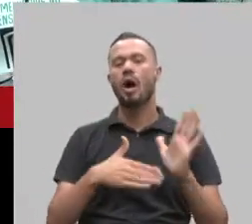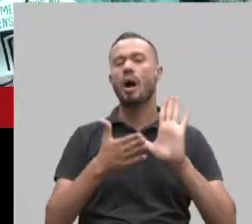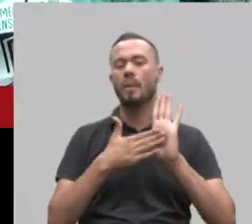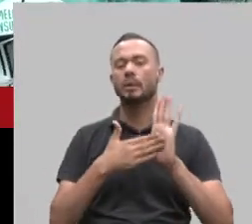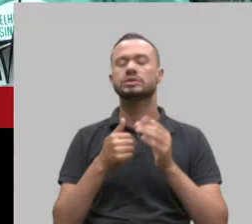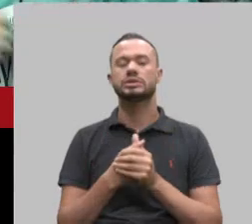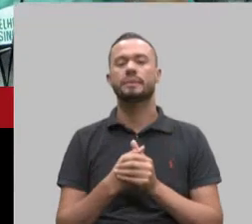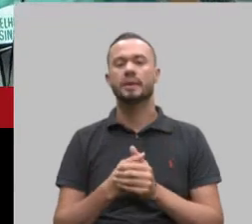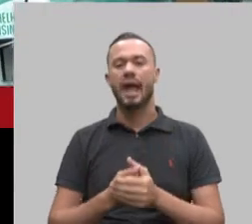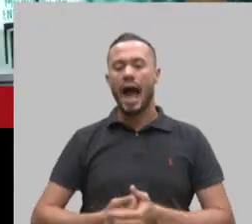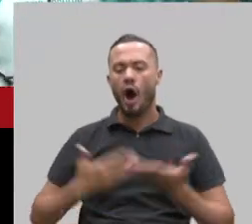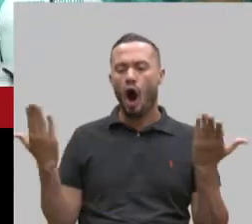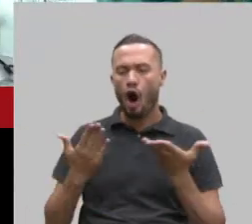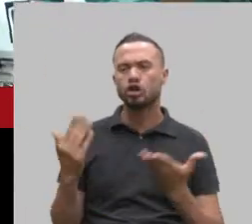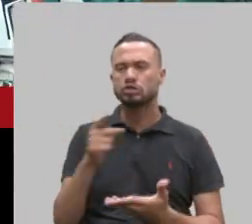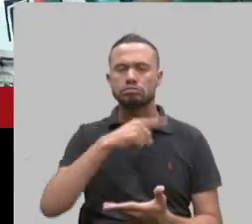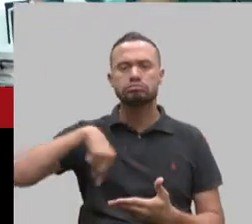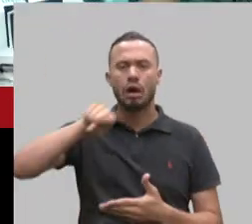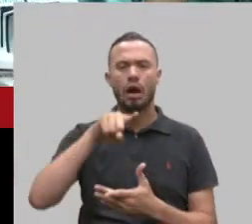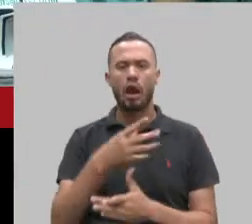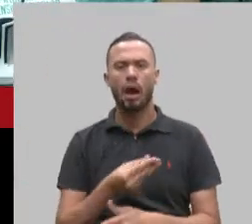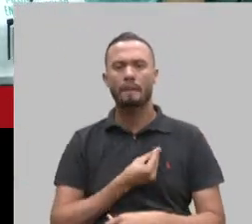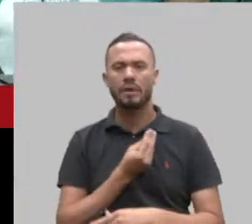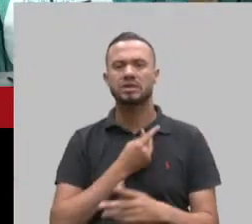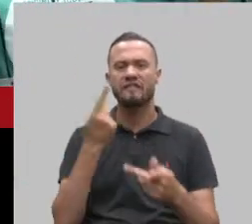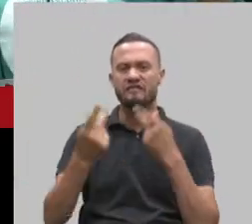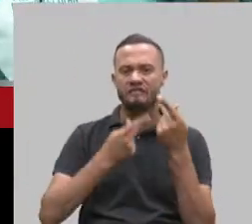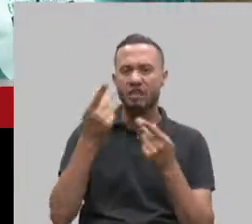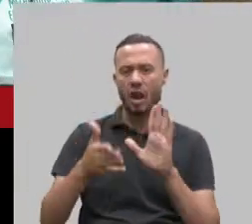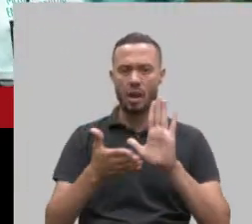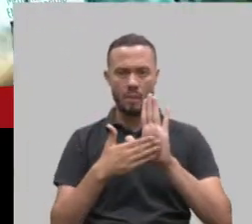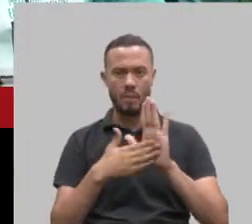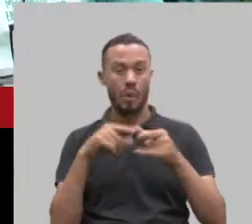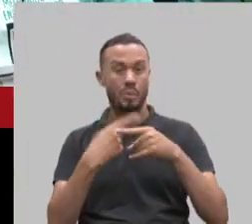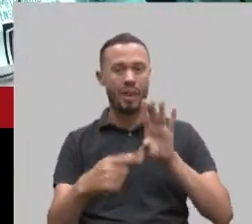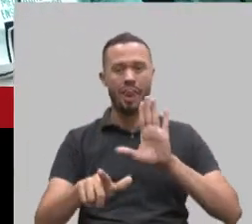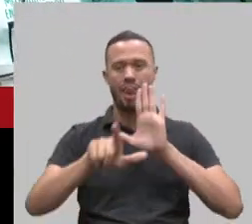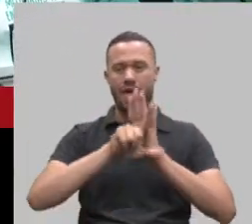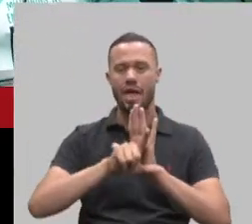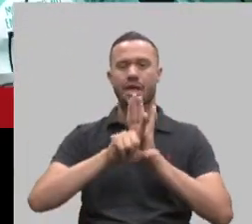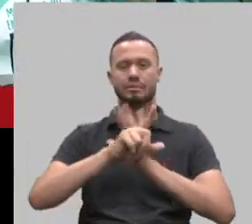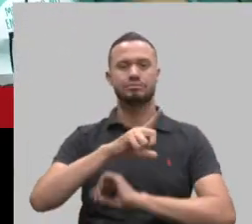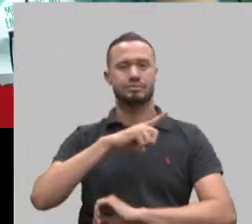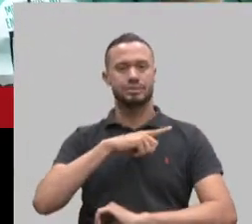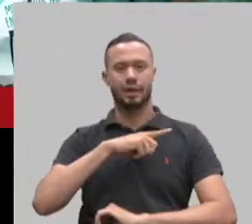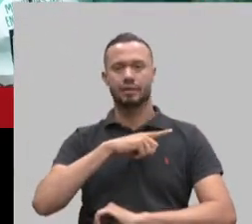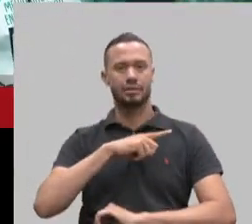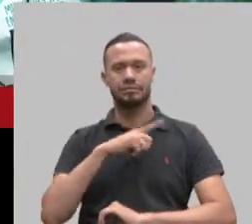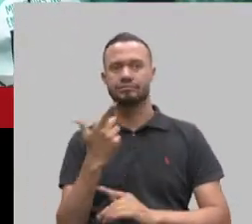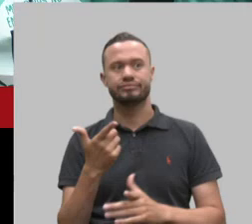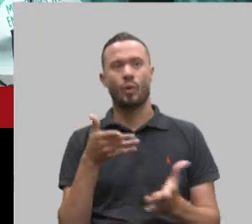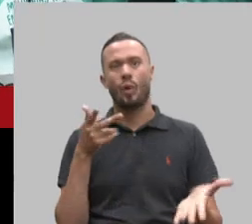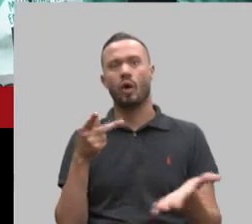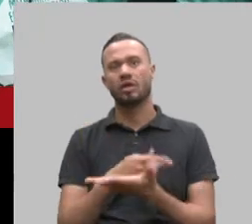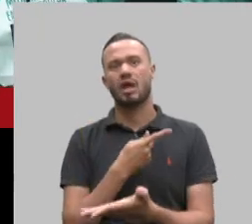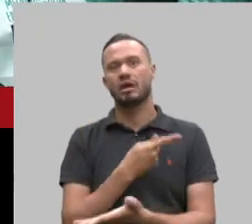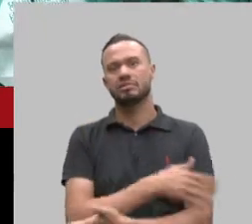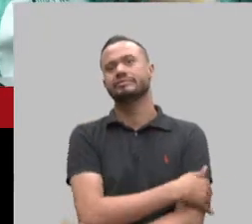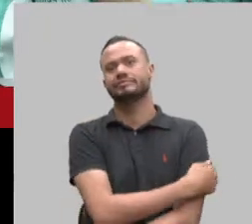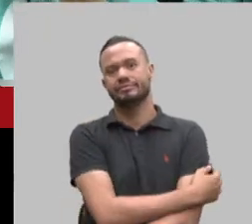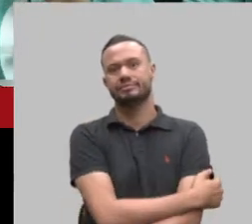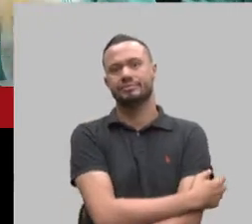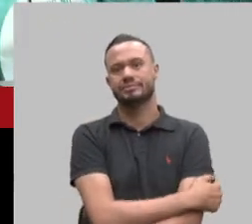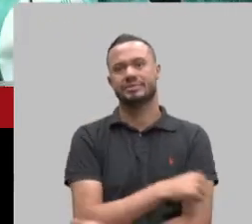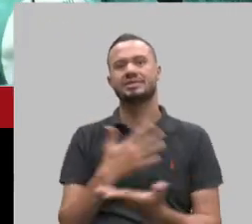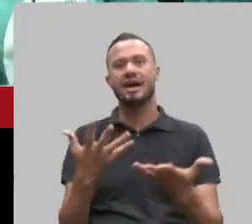novamente falando sobre essa proposta é porque essa lei que já existe não é aplicada de forma efetiva se a gente tá querendo criar uma